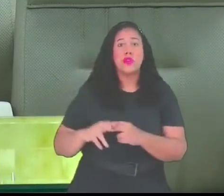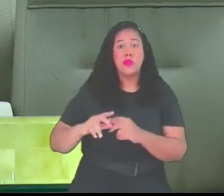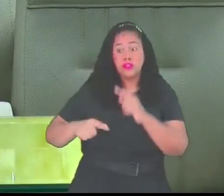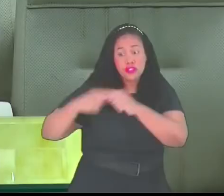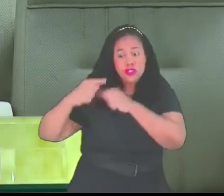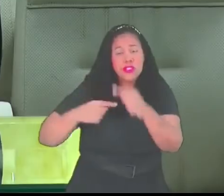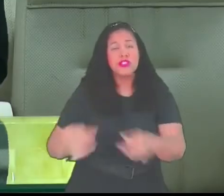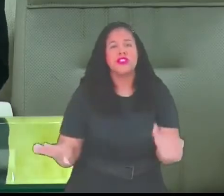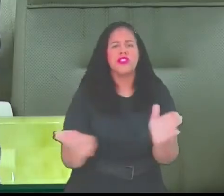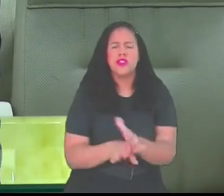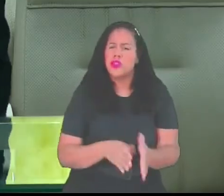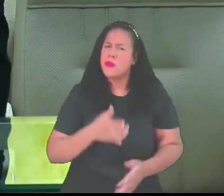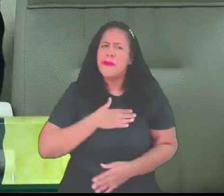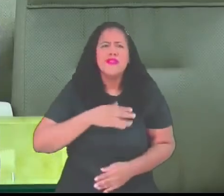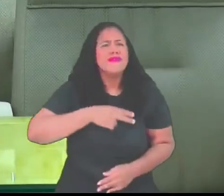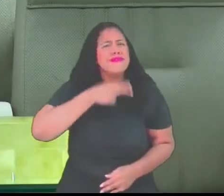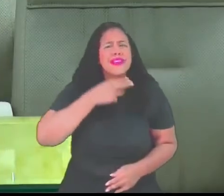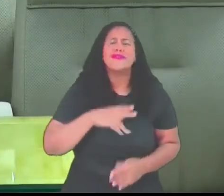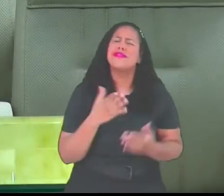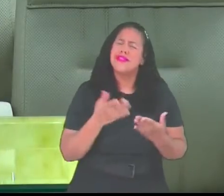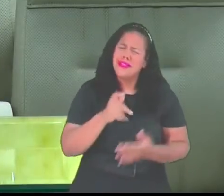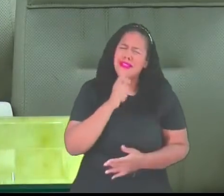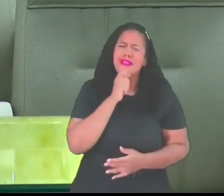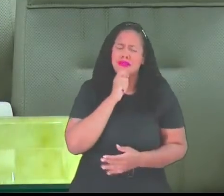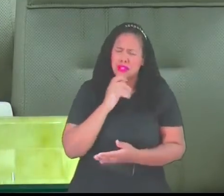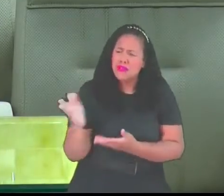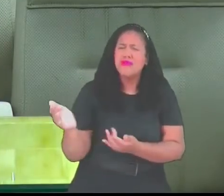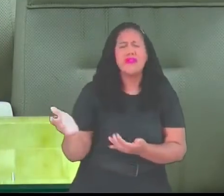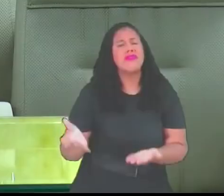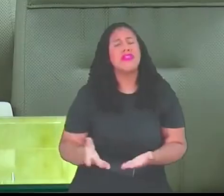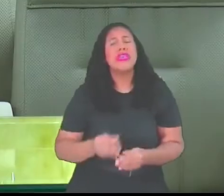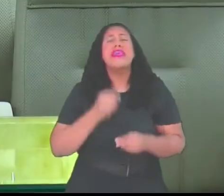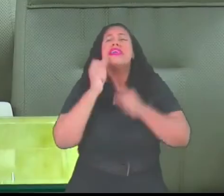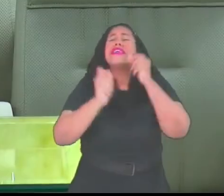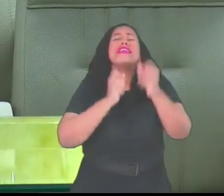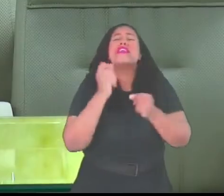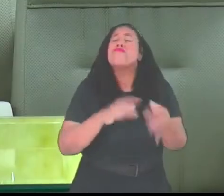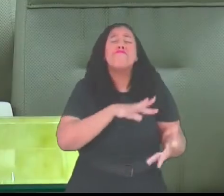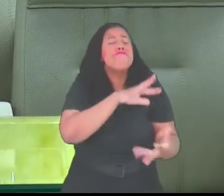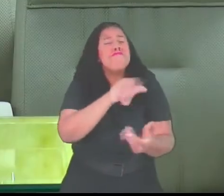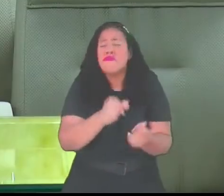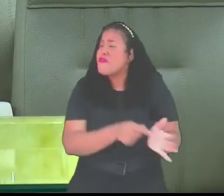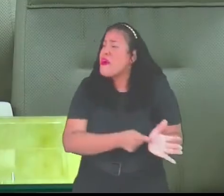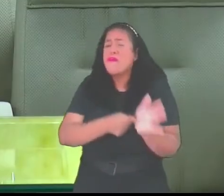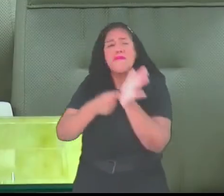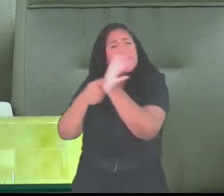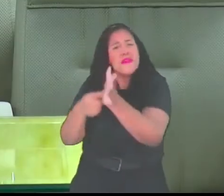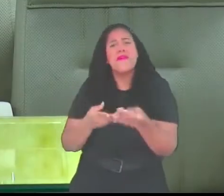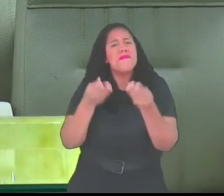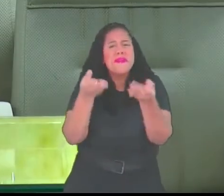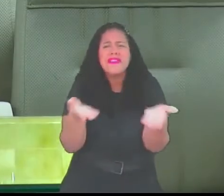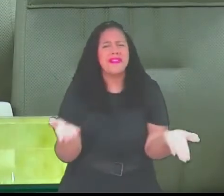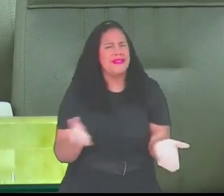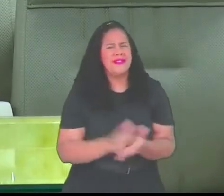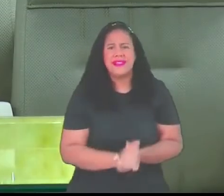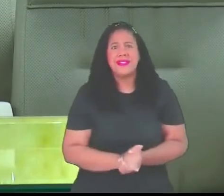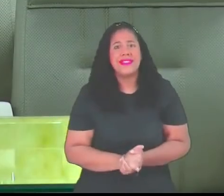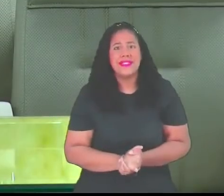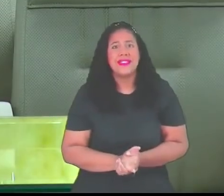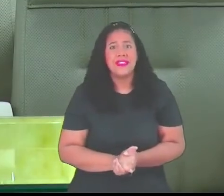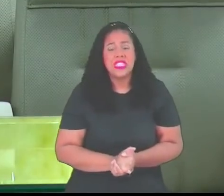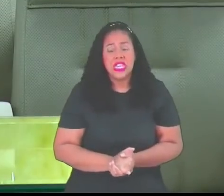os meus netos, que ainda são muito jovens. Que mundo é que vai oferecer para ele? Uma